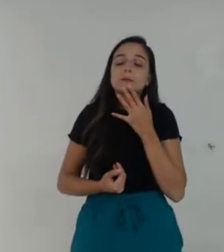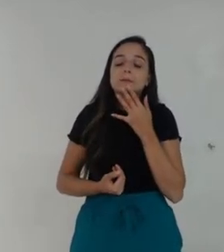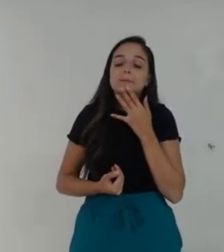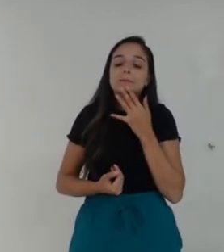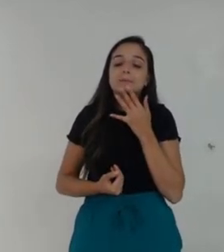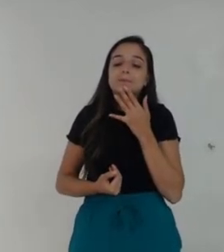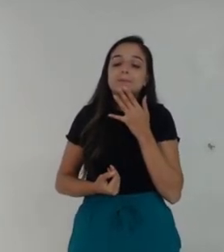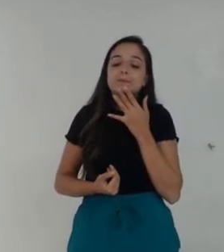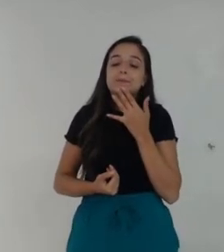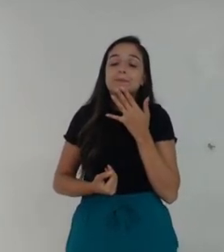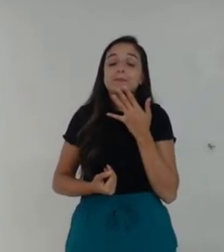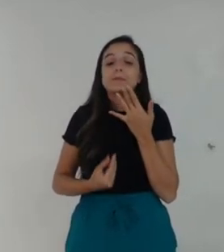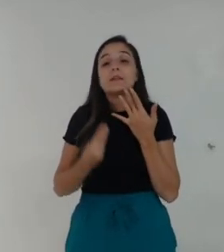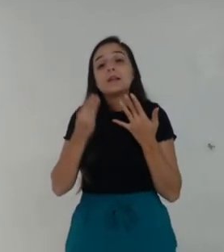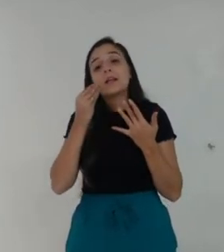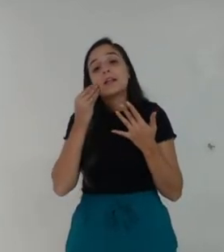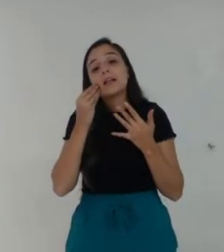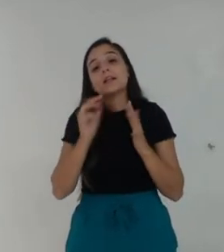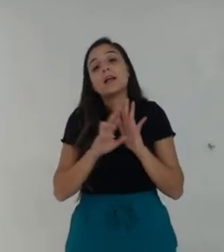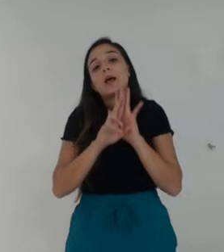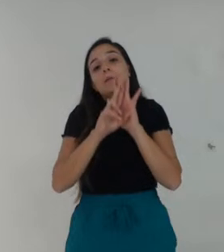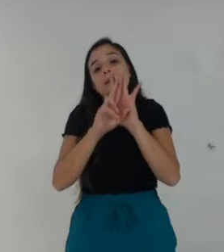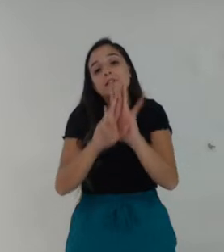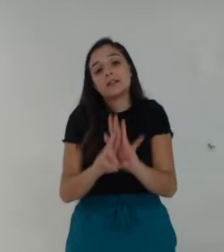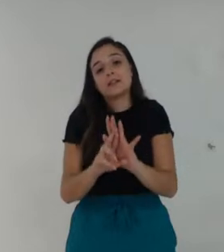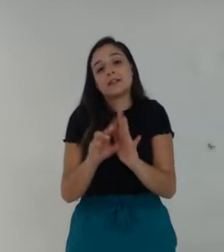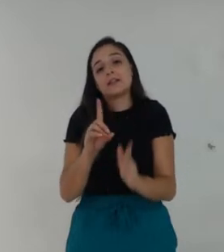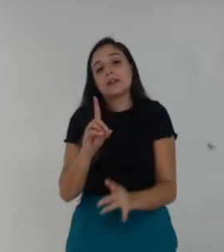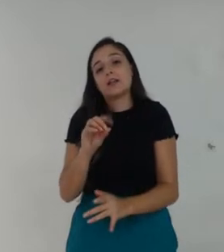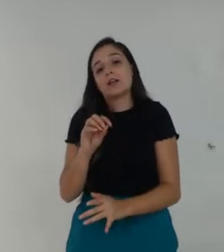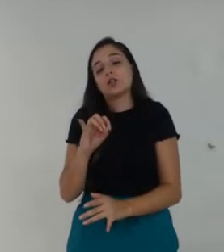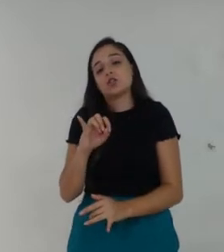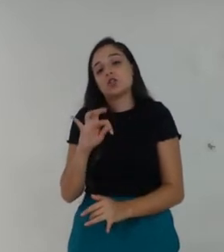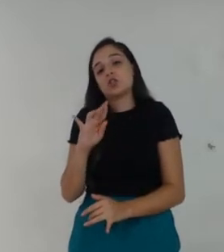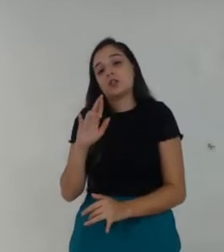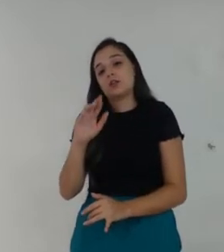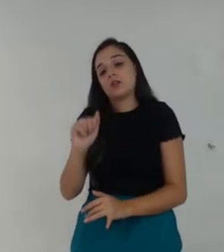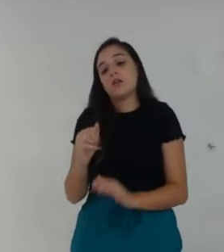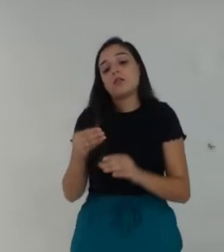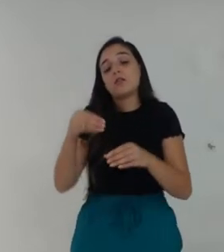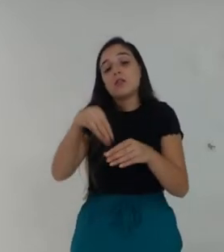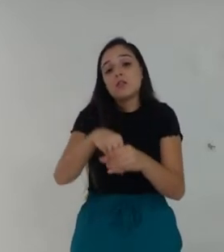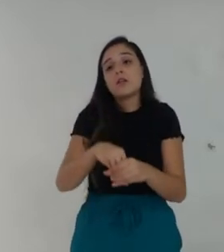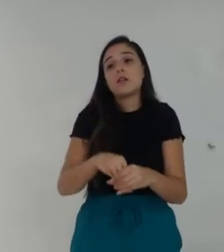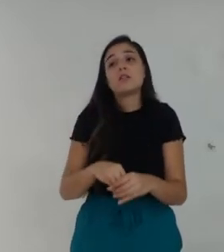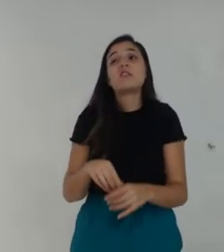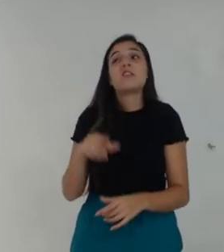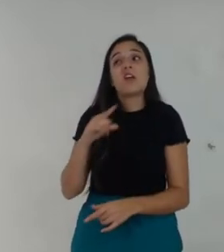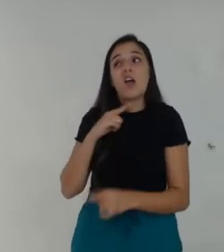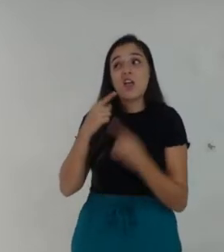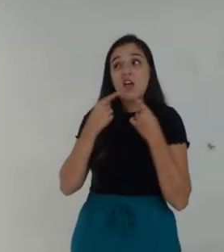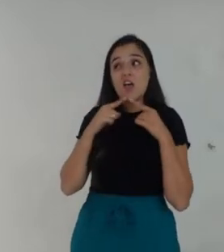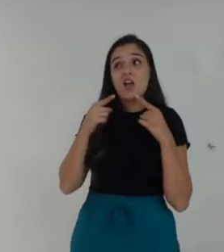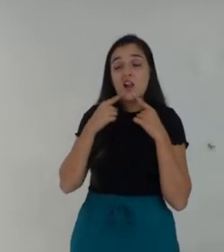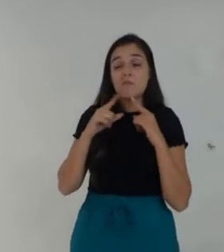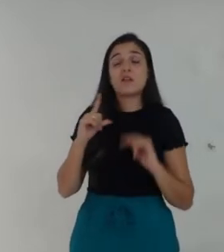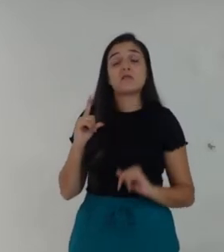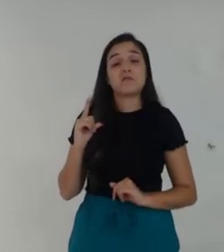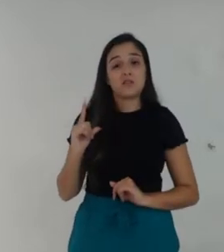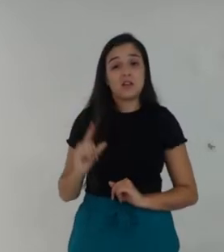a representatividade do DITRA aos poucos, mas não tem muito critério. Existem até reclamações, viu, nesse sentido.